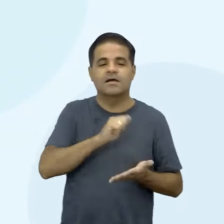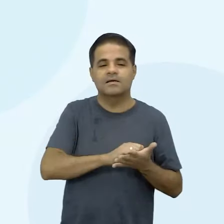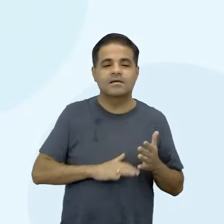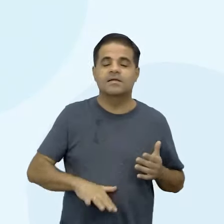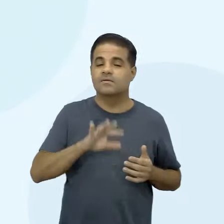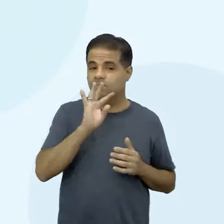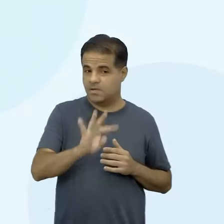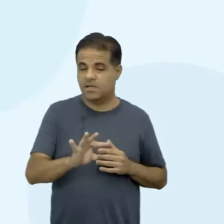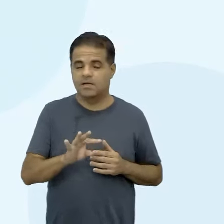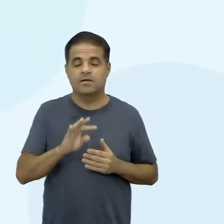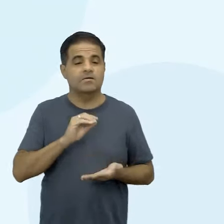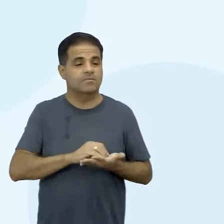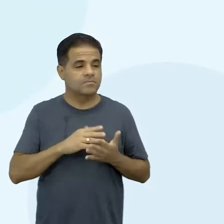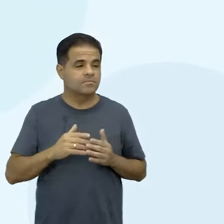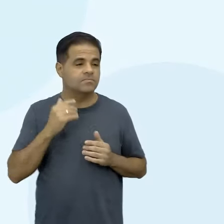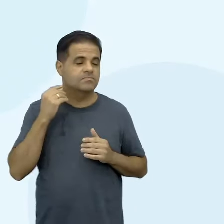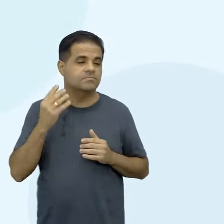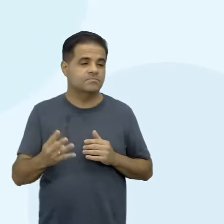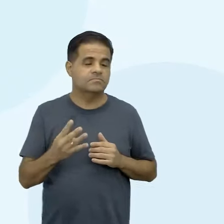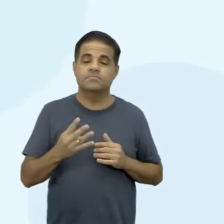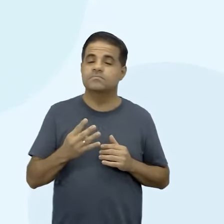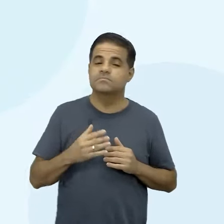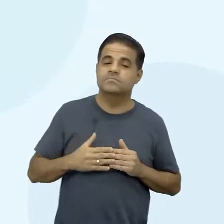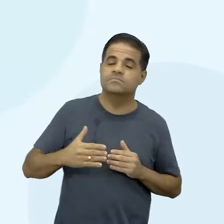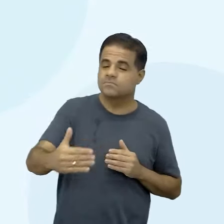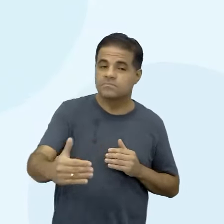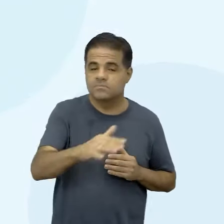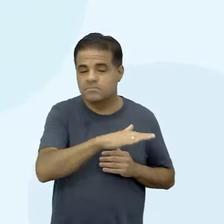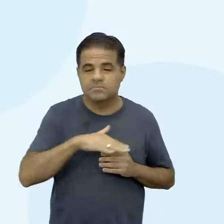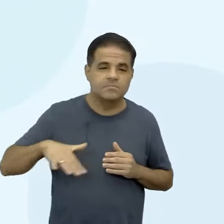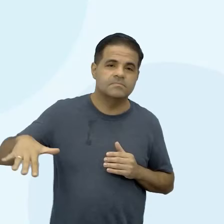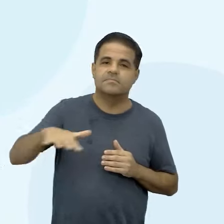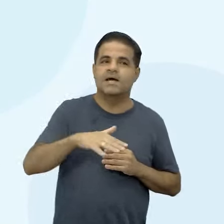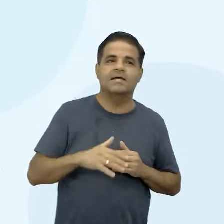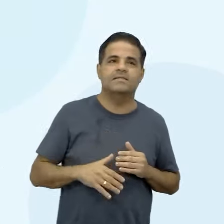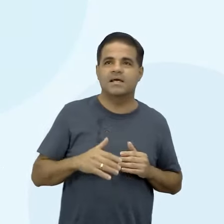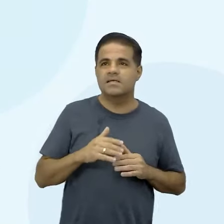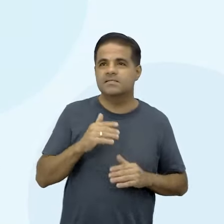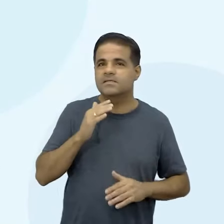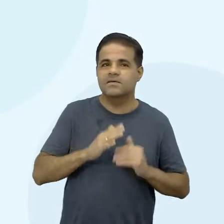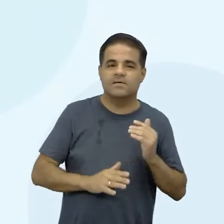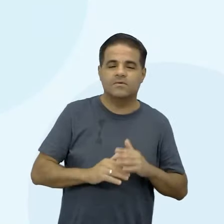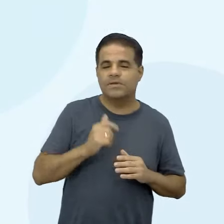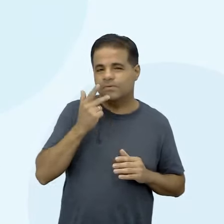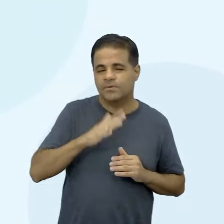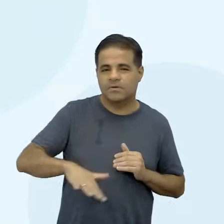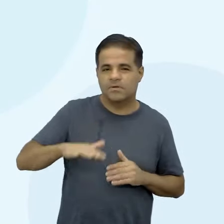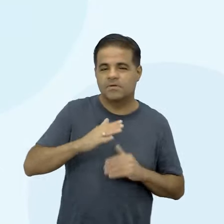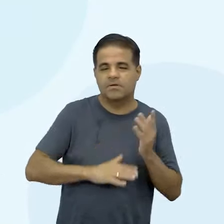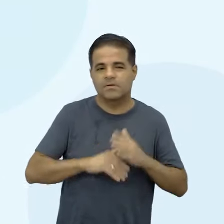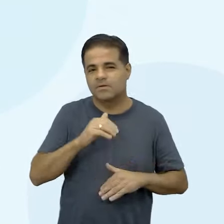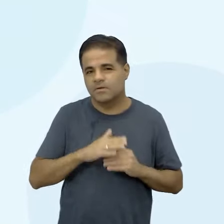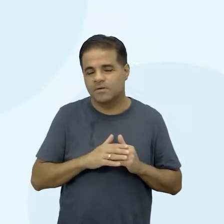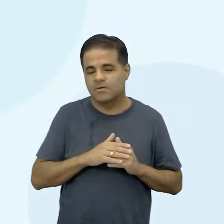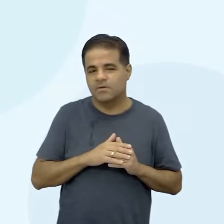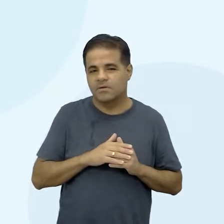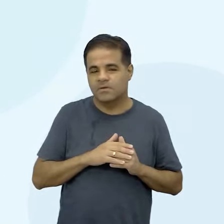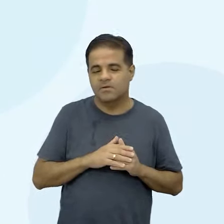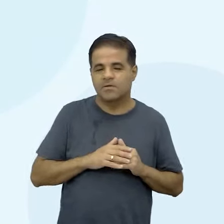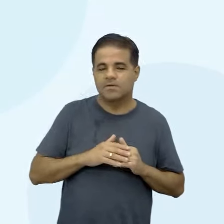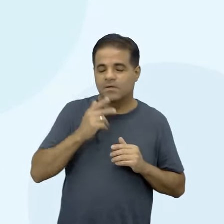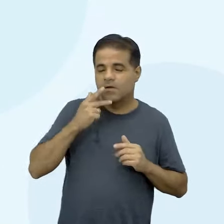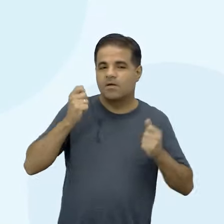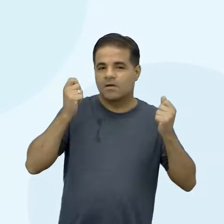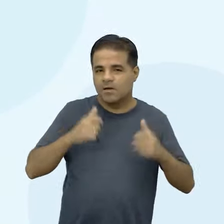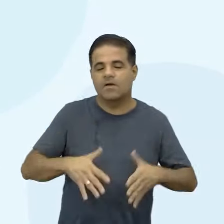do componente 4 aqui dessa unidade curricular, certo? Então, esse quadrinho de olho na integração, ele é super